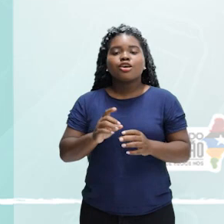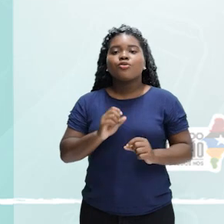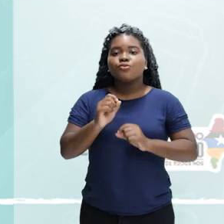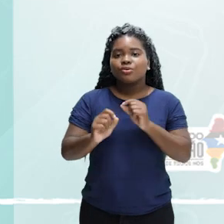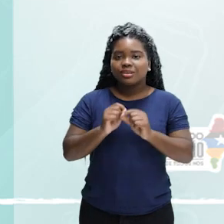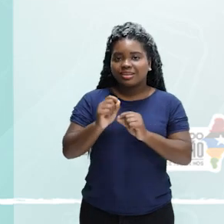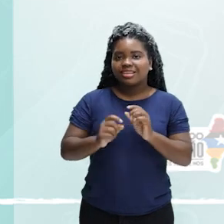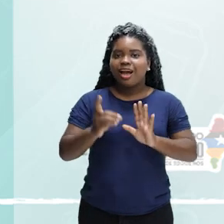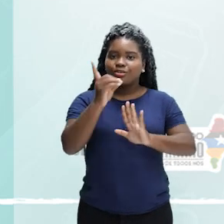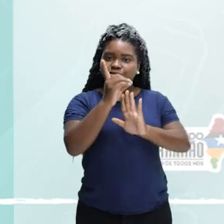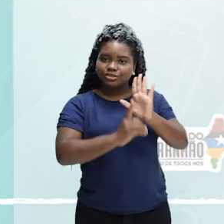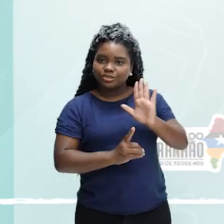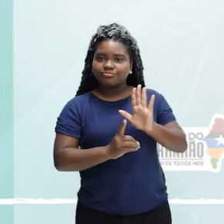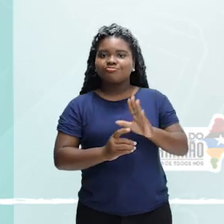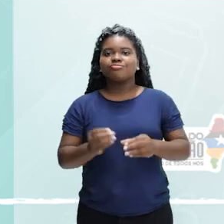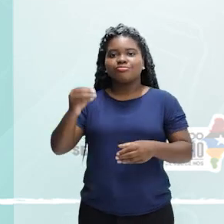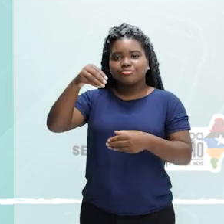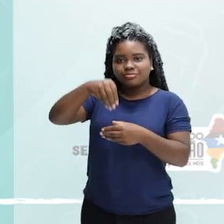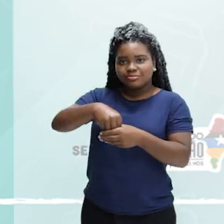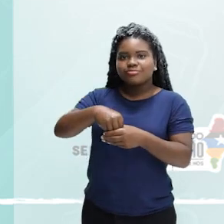que fundamenta o modelo